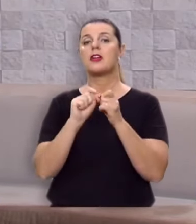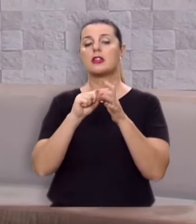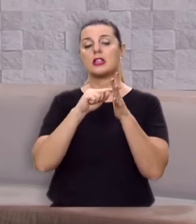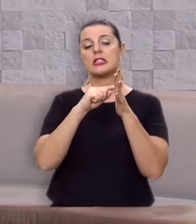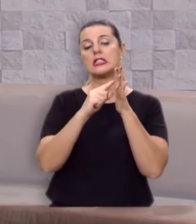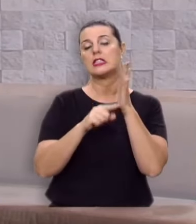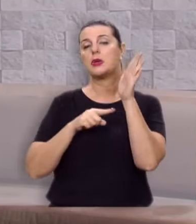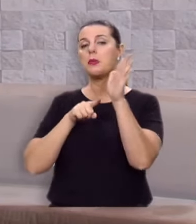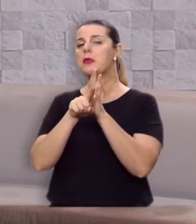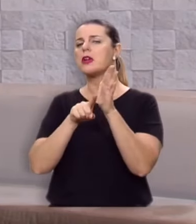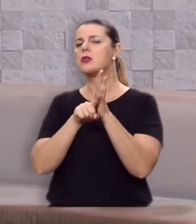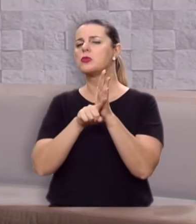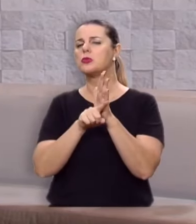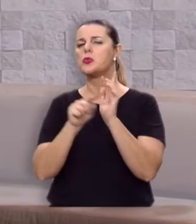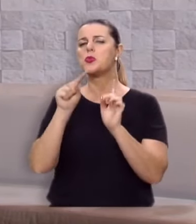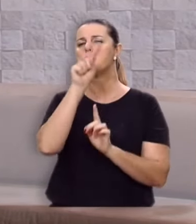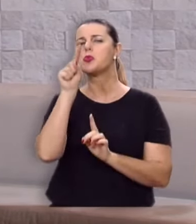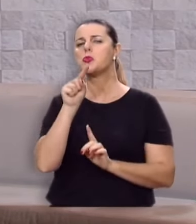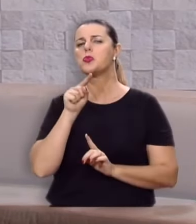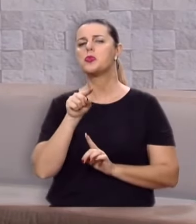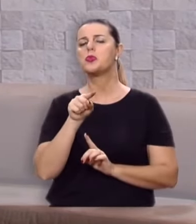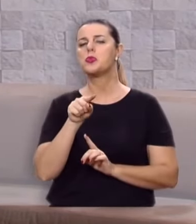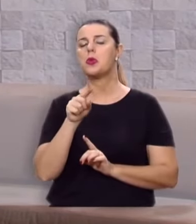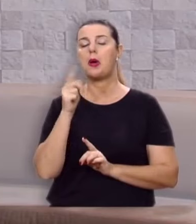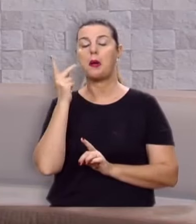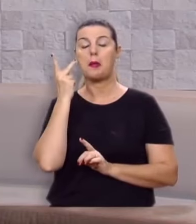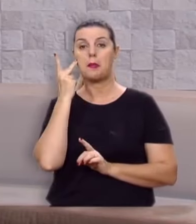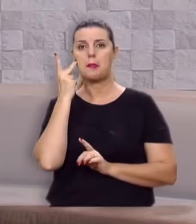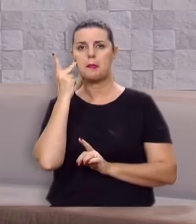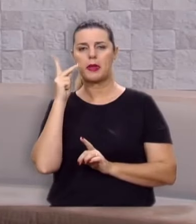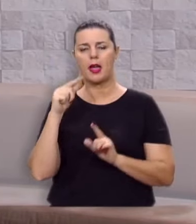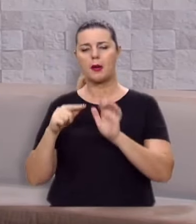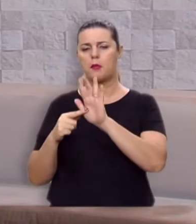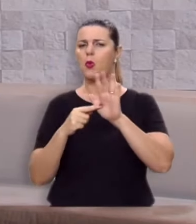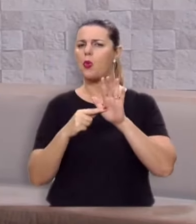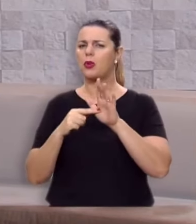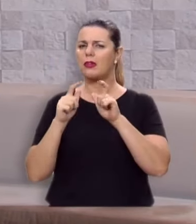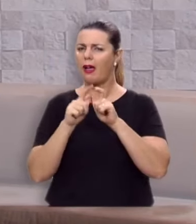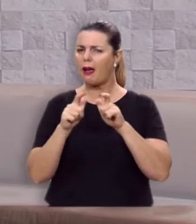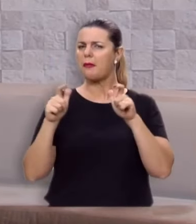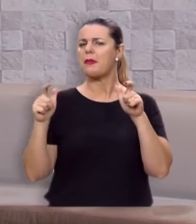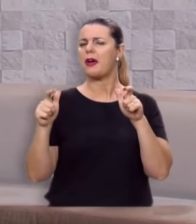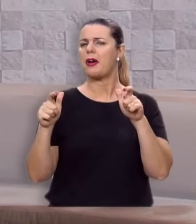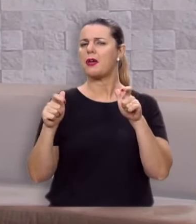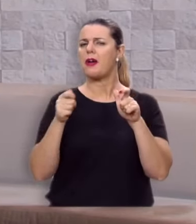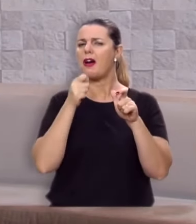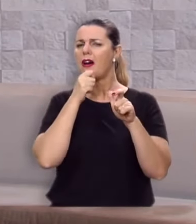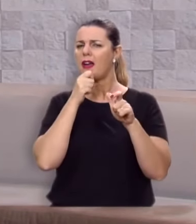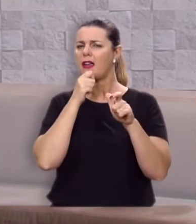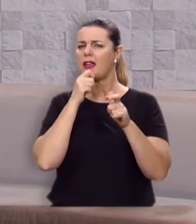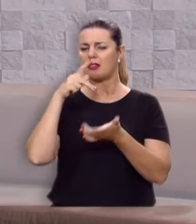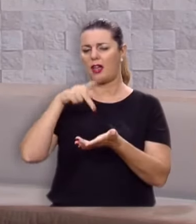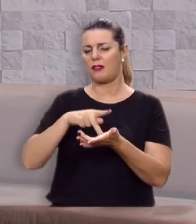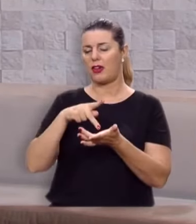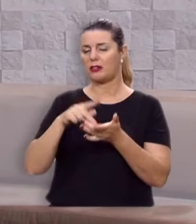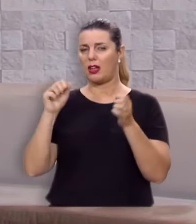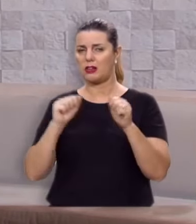fazendo 5 perguntas retóricas, para ressaltar ainda mais esta